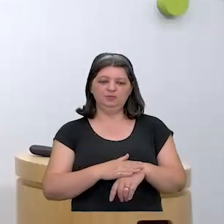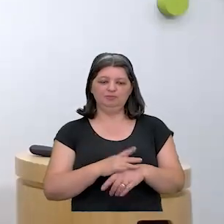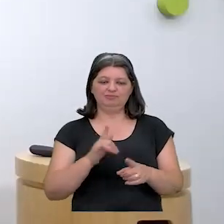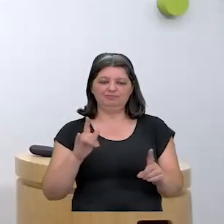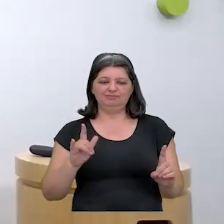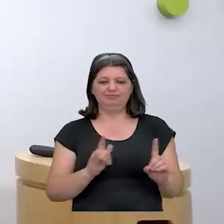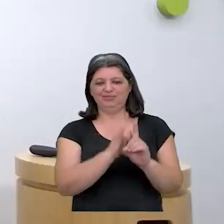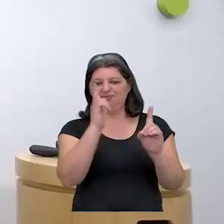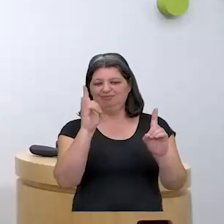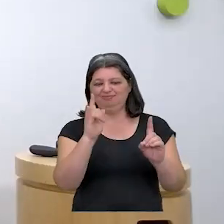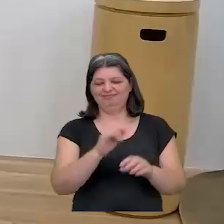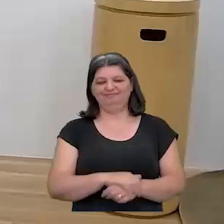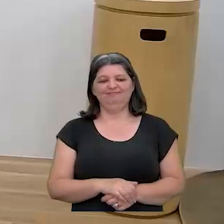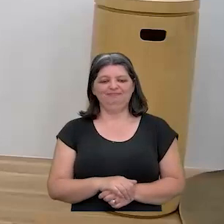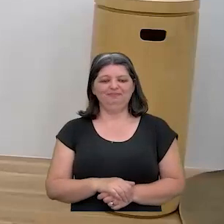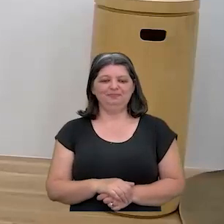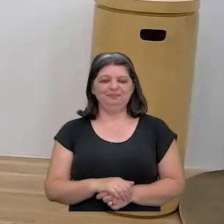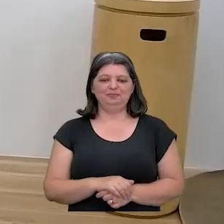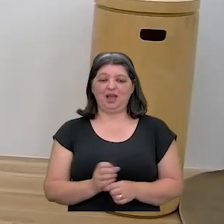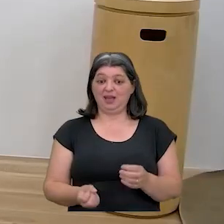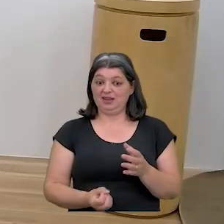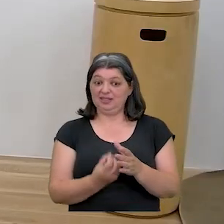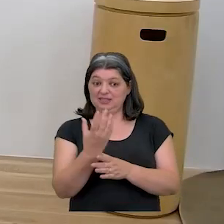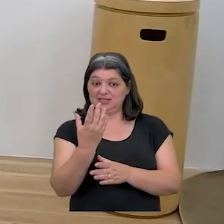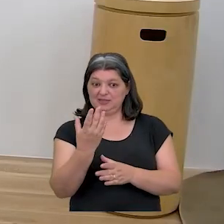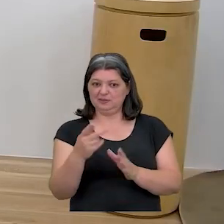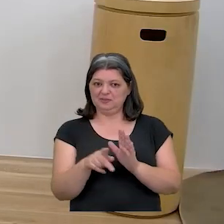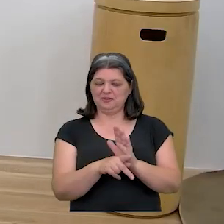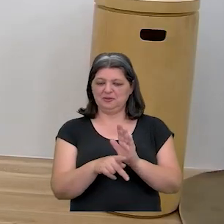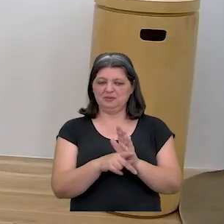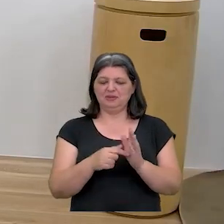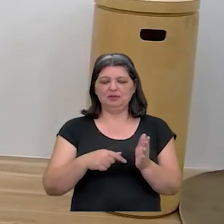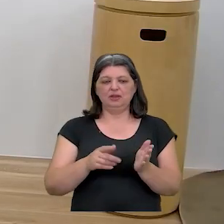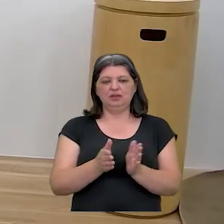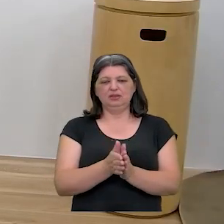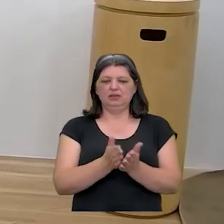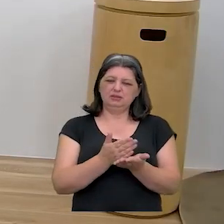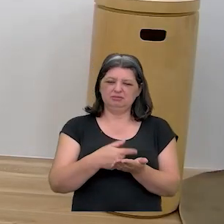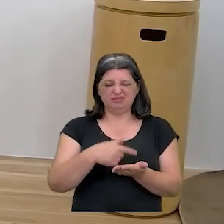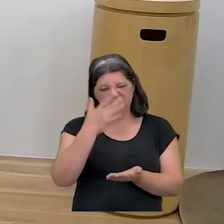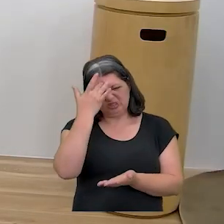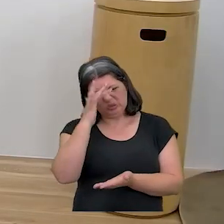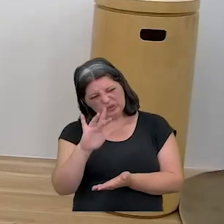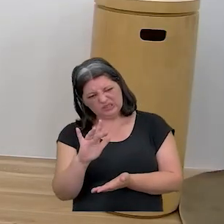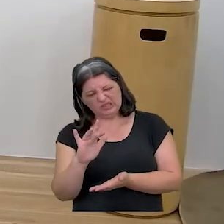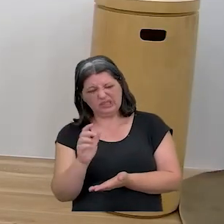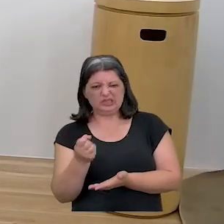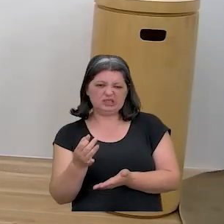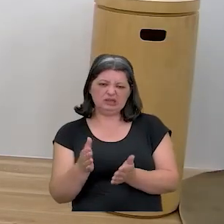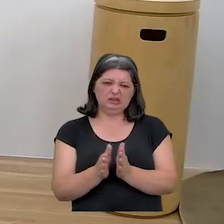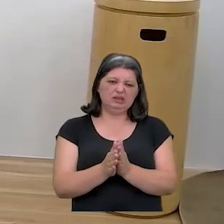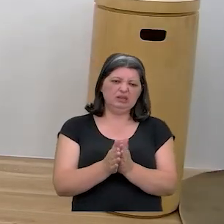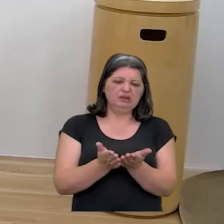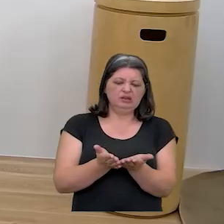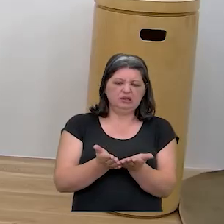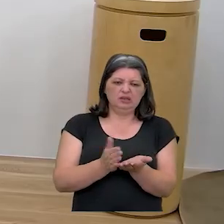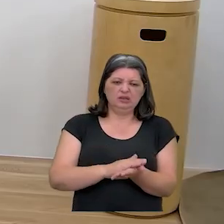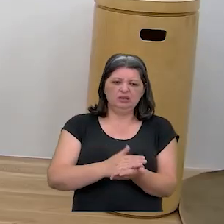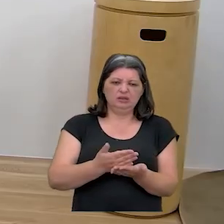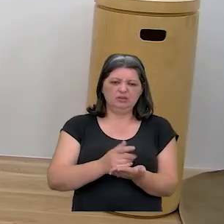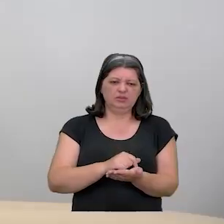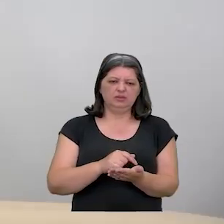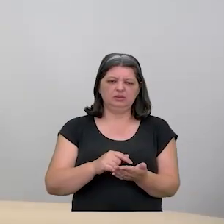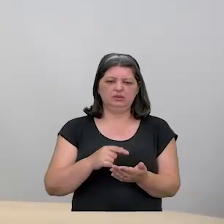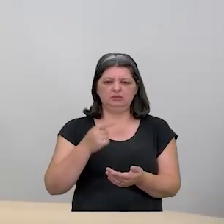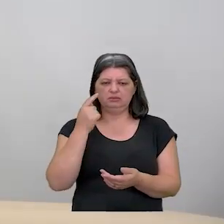fanzine. Eu vou dobrar a folha aqui. Eu não sei se eu vou fazer em forma de folder ou se eu vou fazer em forma de... Eu vou fazer